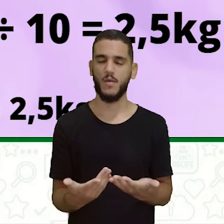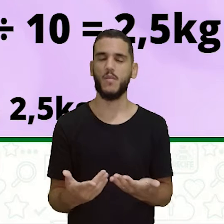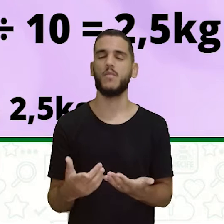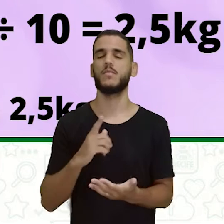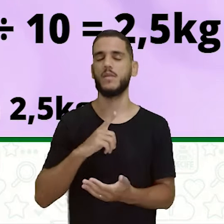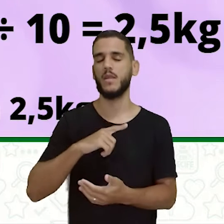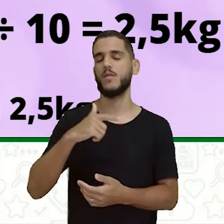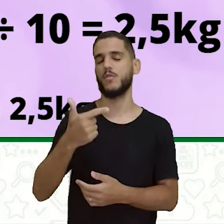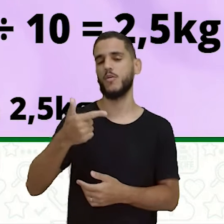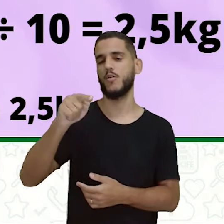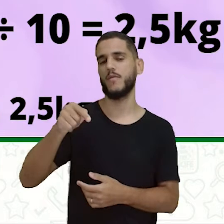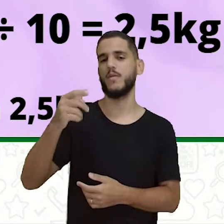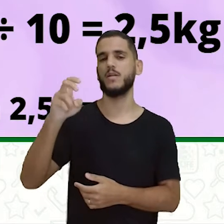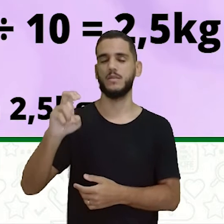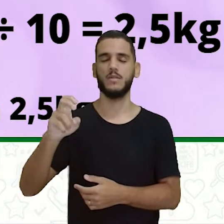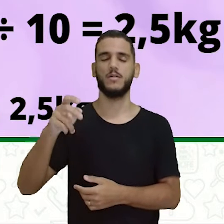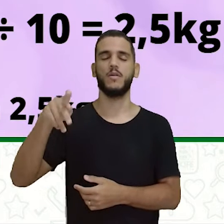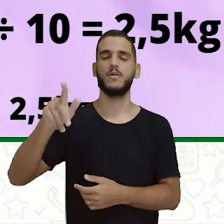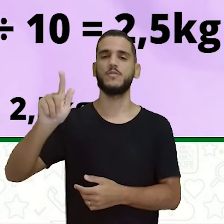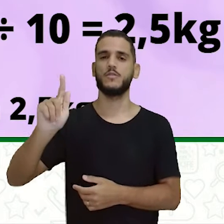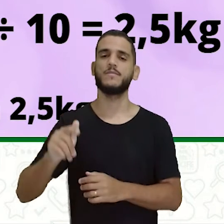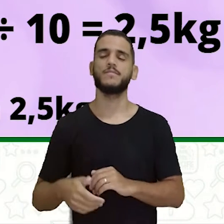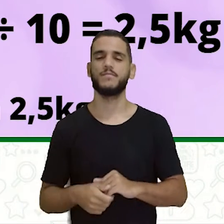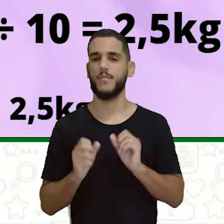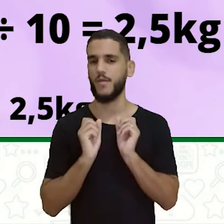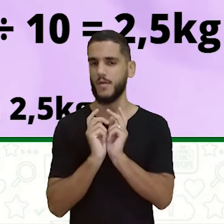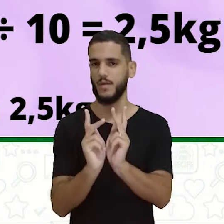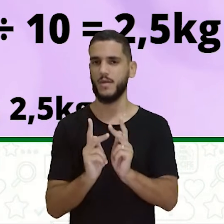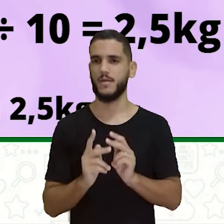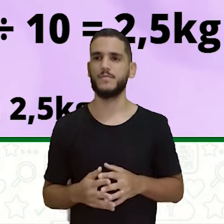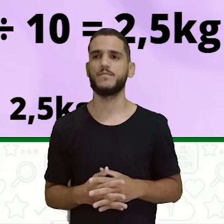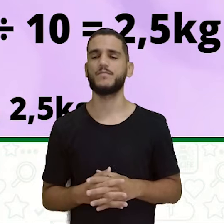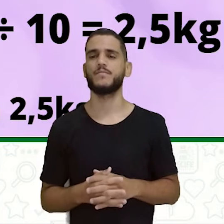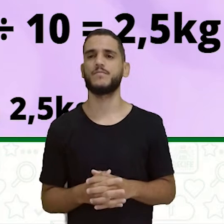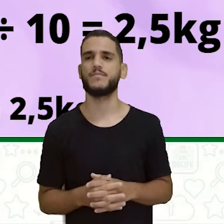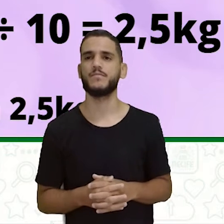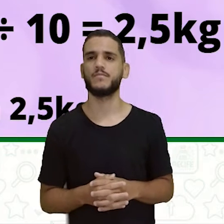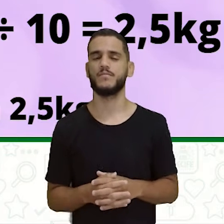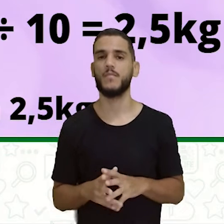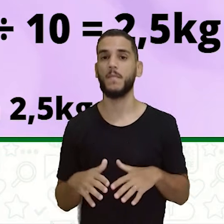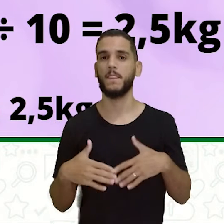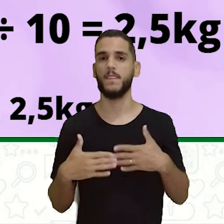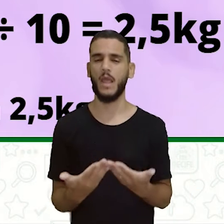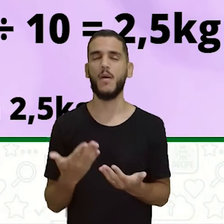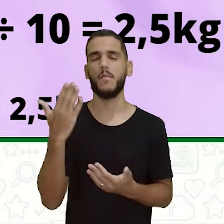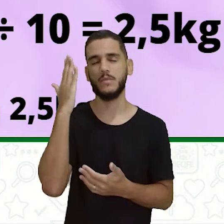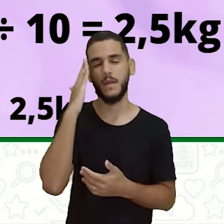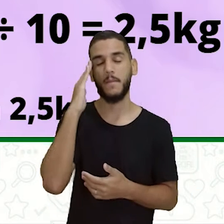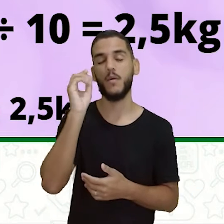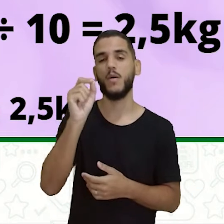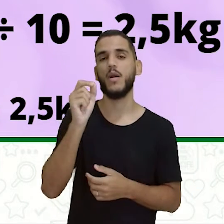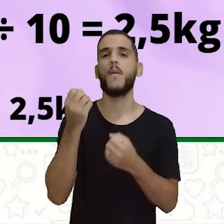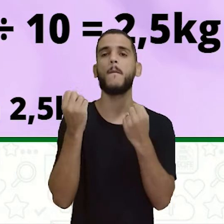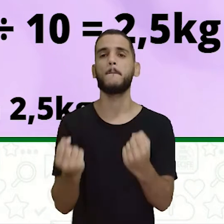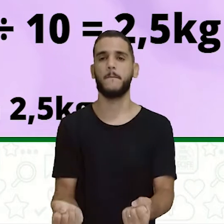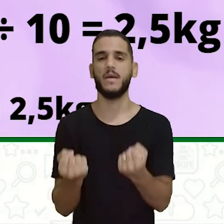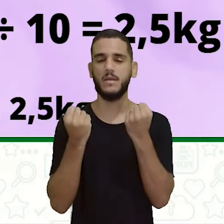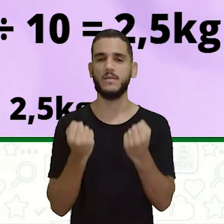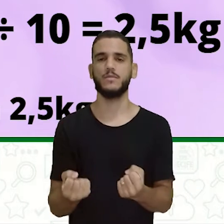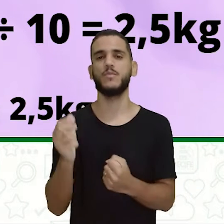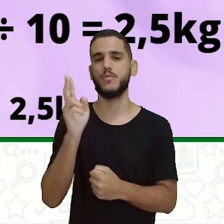2,5 kg. 2,5. Certo? Então, ele queria saber o peso